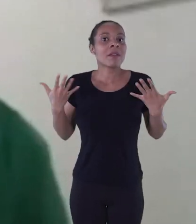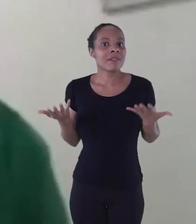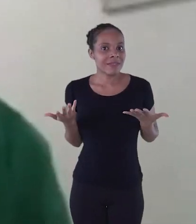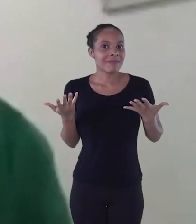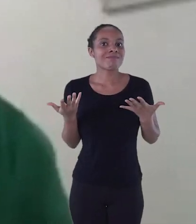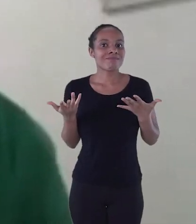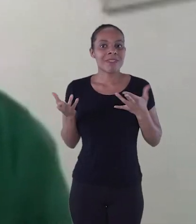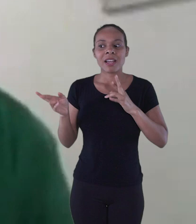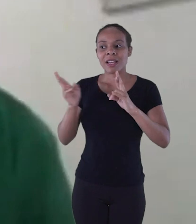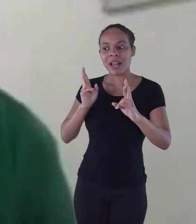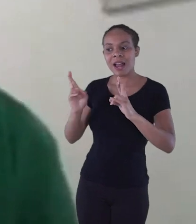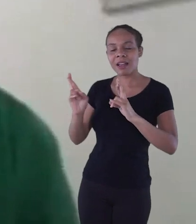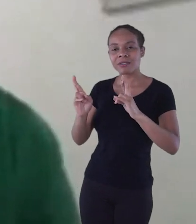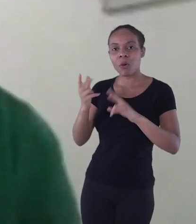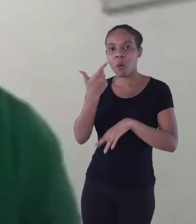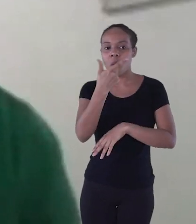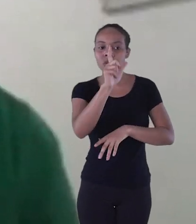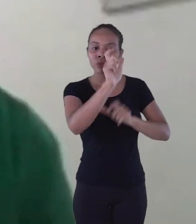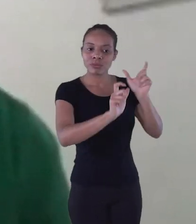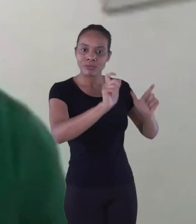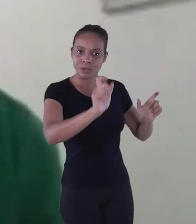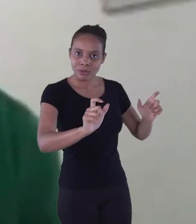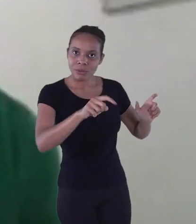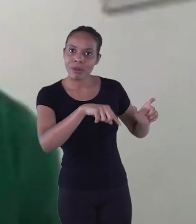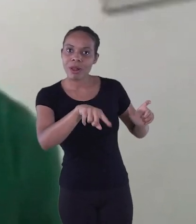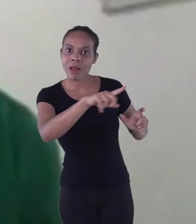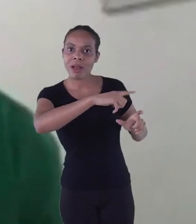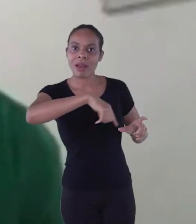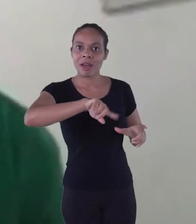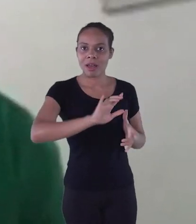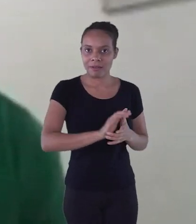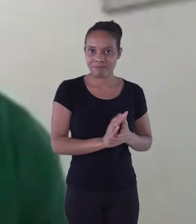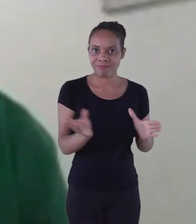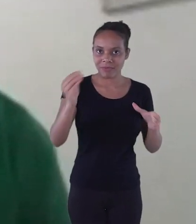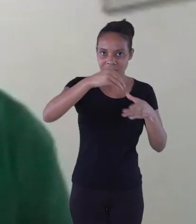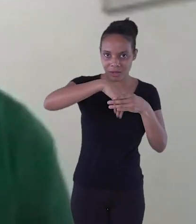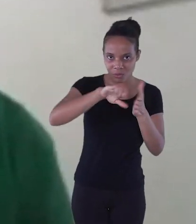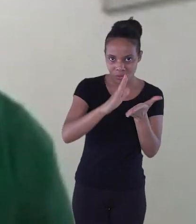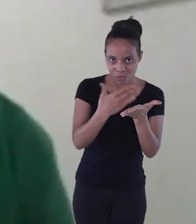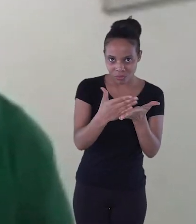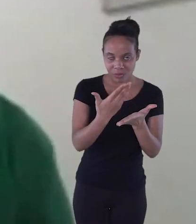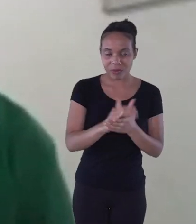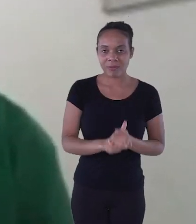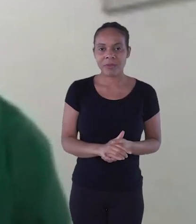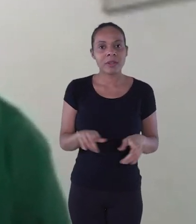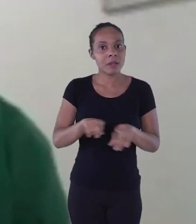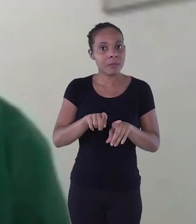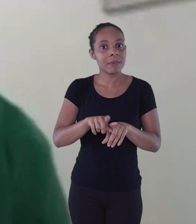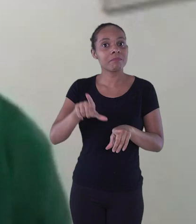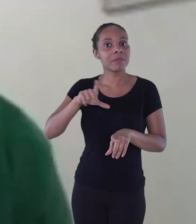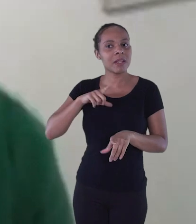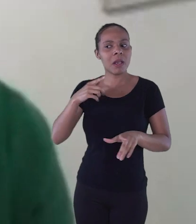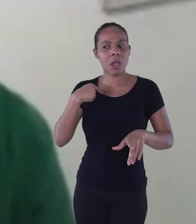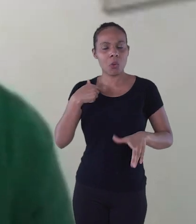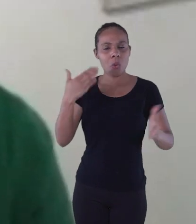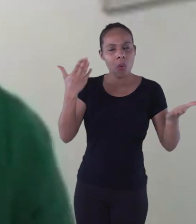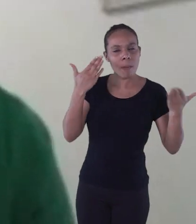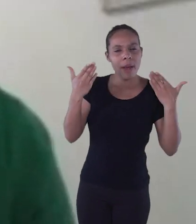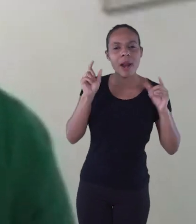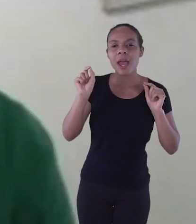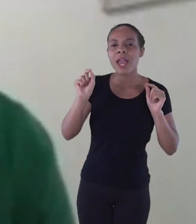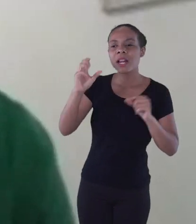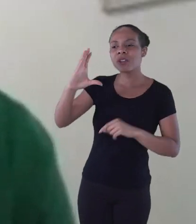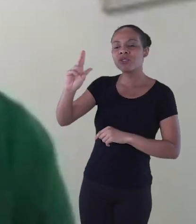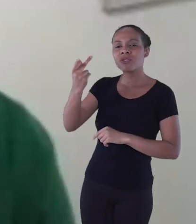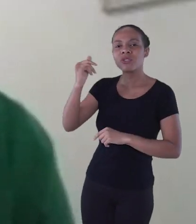outros personagens. Mas era também, eu sempre digo isso como pergunta do Chico Rei, da Chica da Silva, que é um personagem que surge junto com o